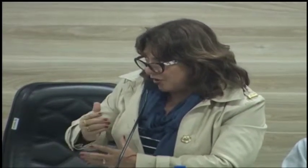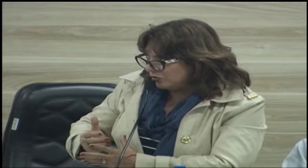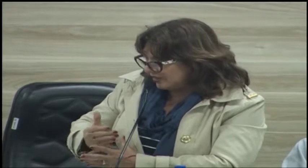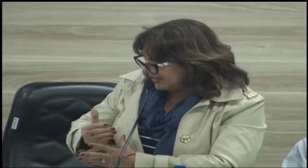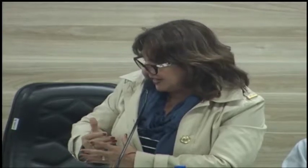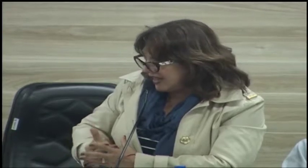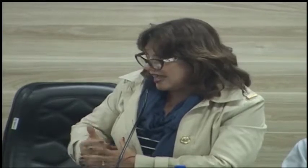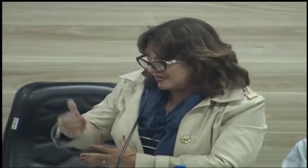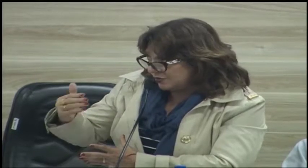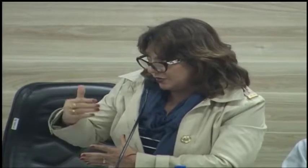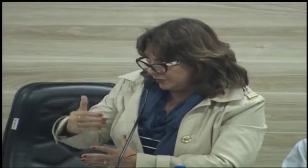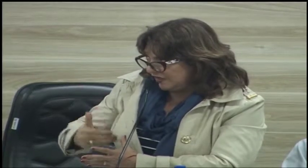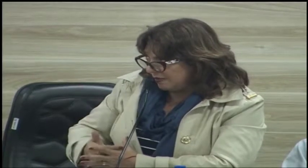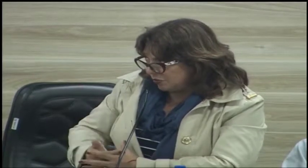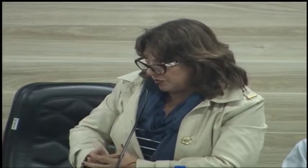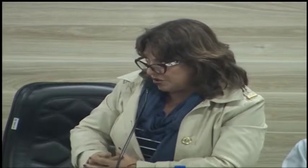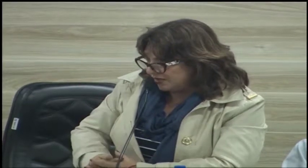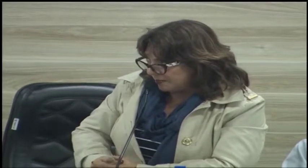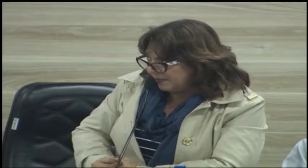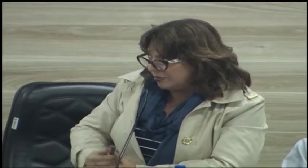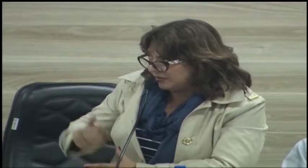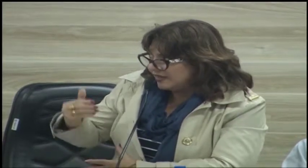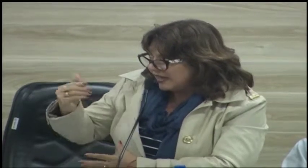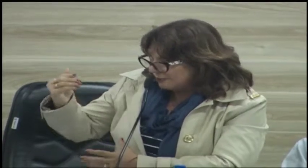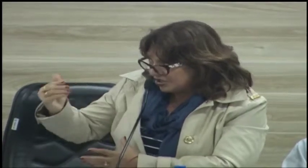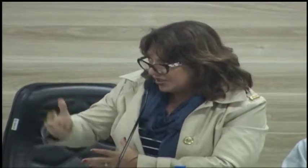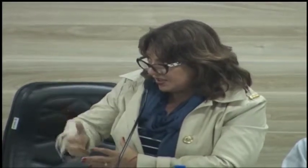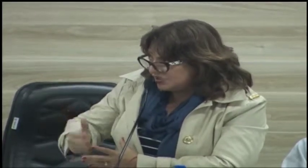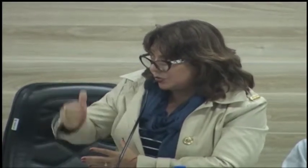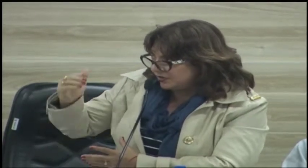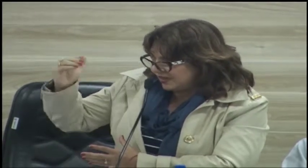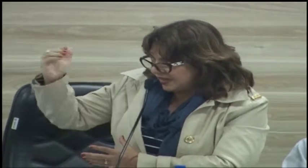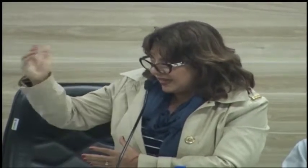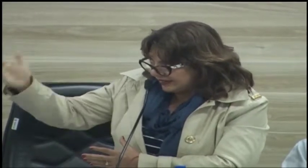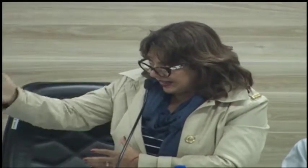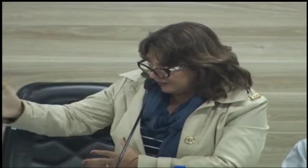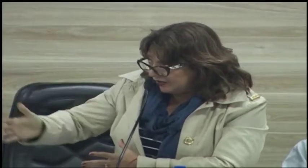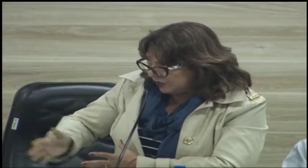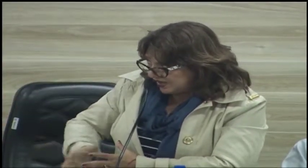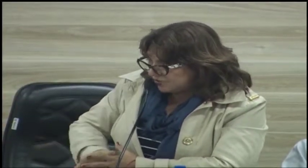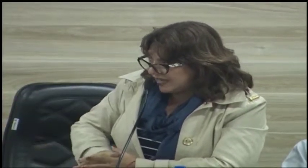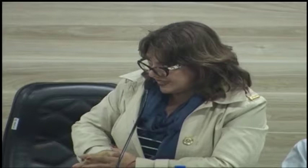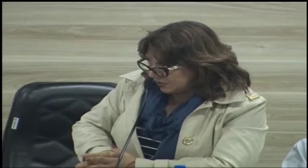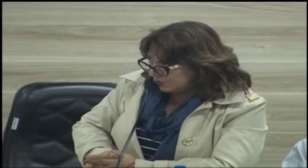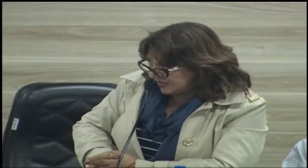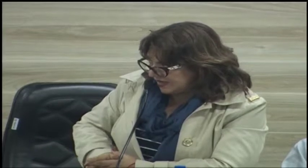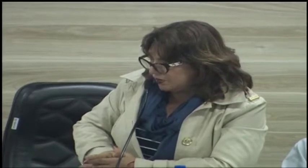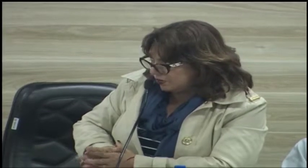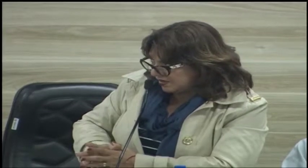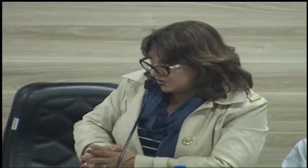gente volte nessa casa, quando vier meu projeto, a pauta, para a gente discutir, está levando isso